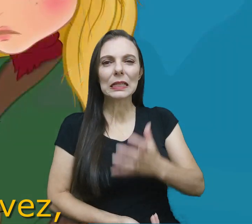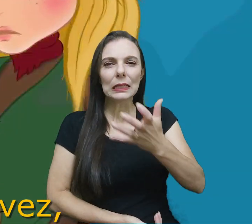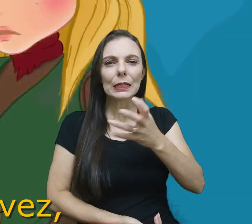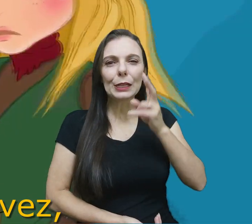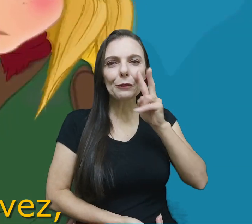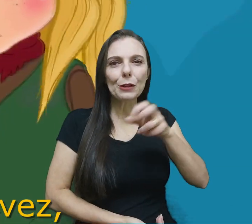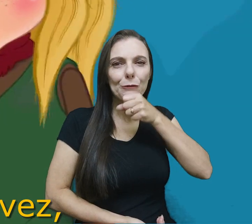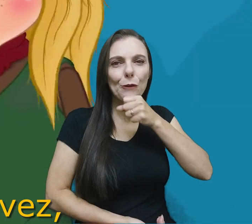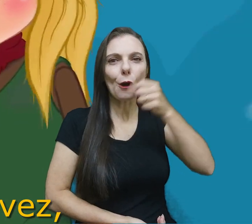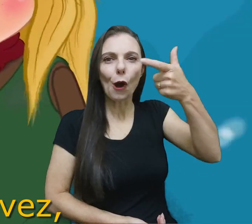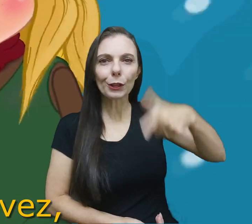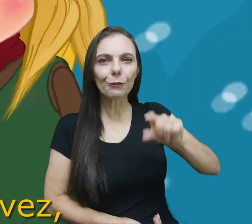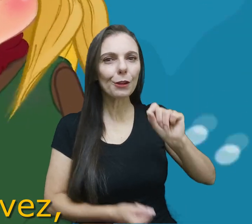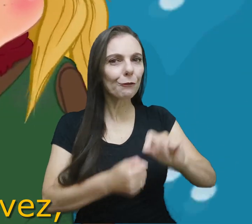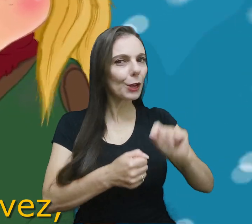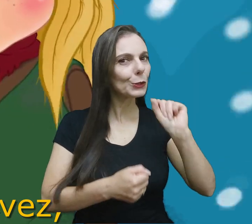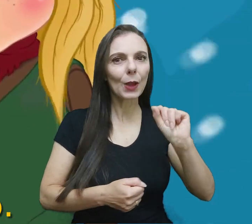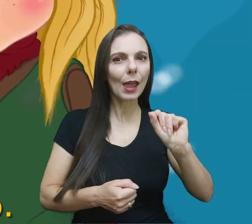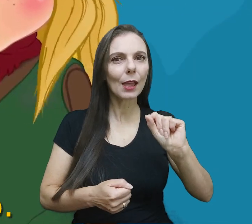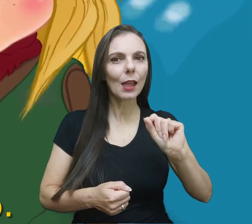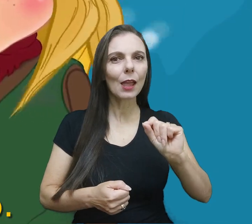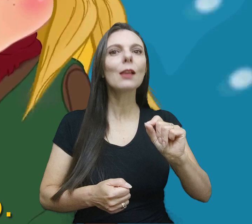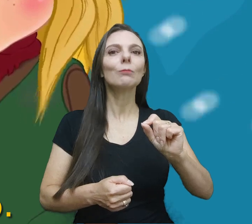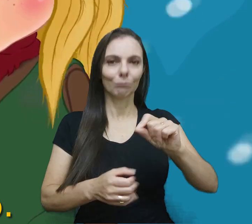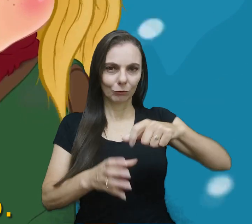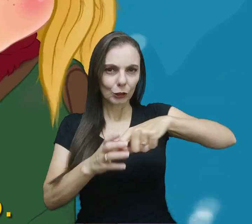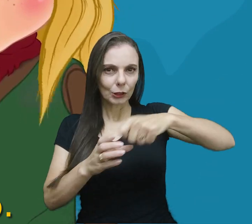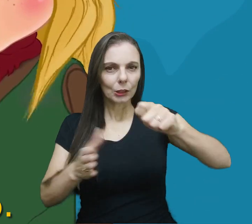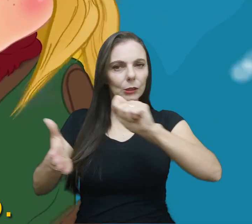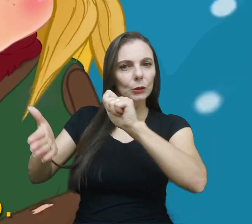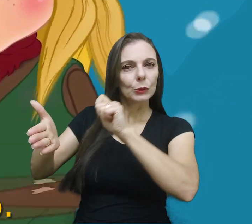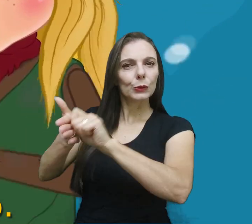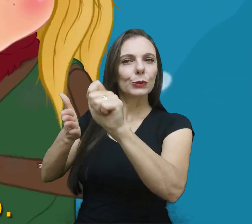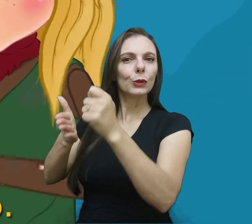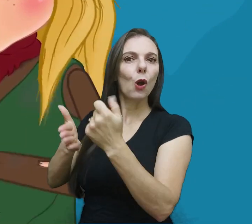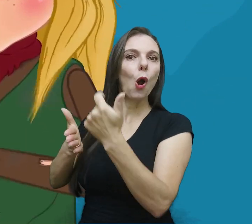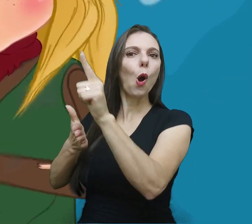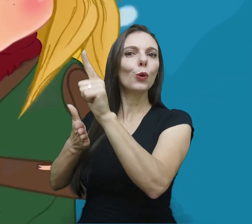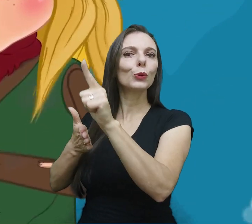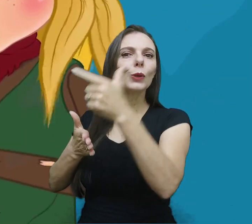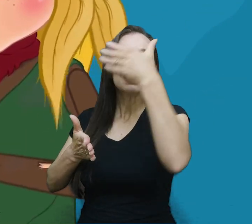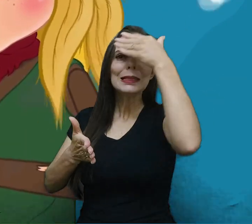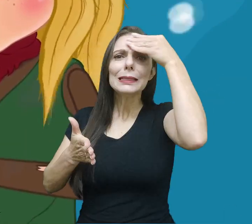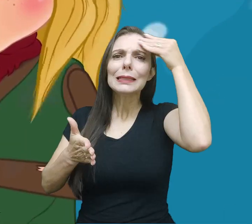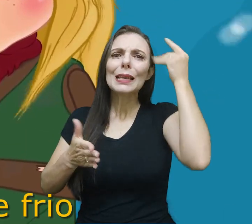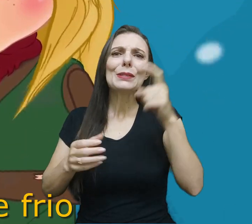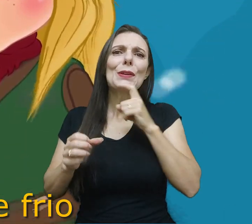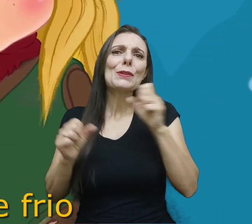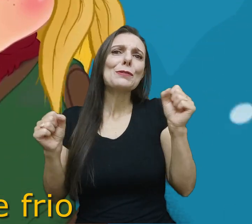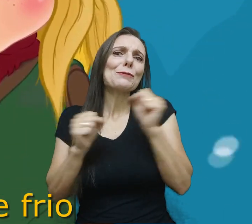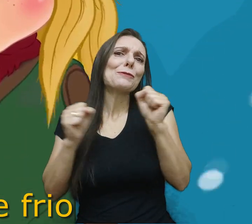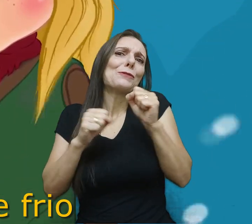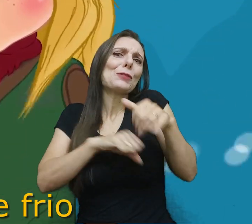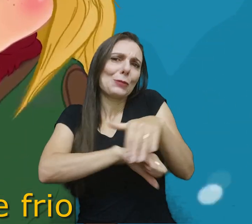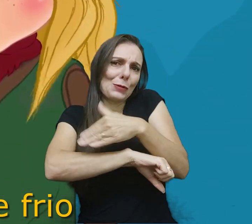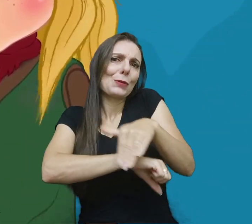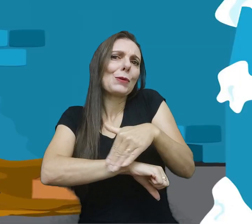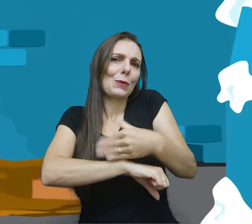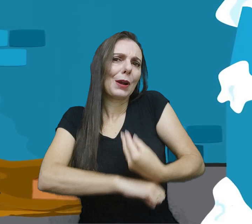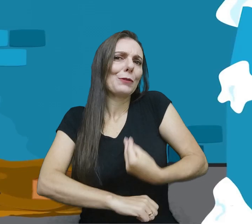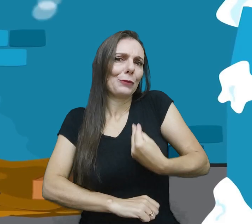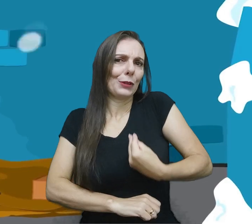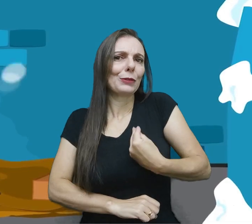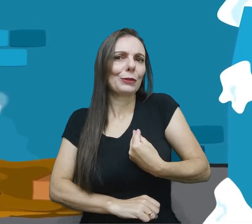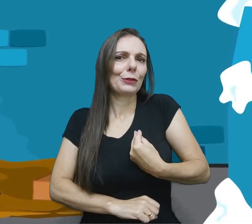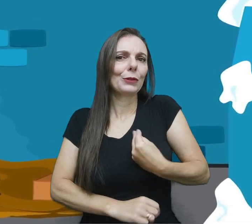Para ver a avó mais uma vez, ela acendeu outro fósforo. Ela esqueceu que estava congelando de frio